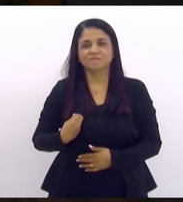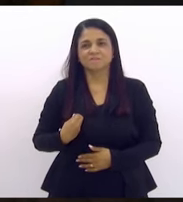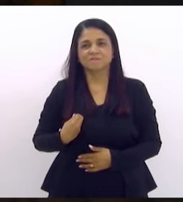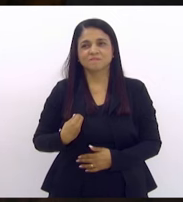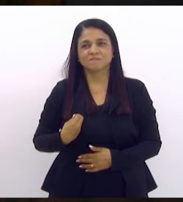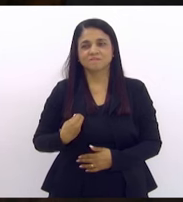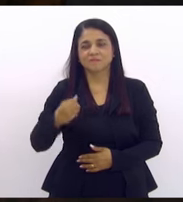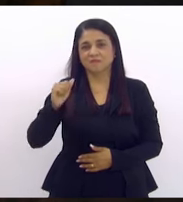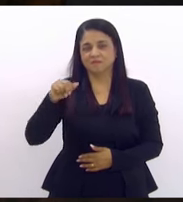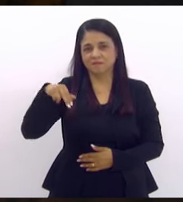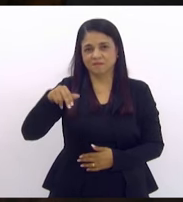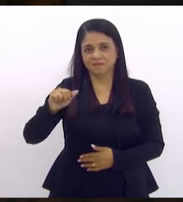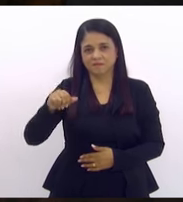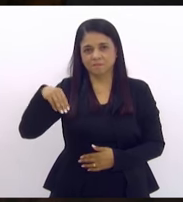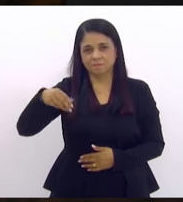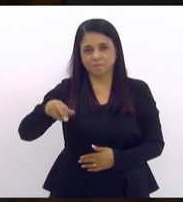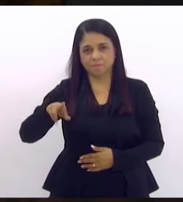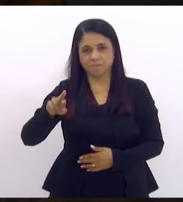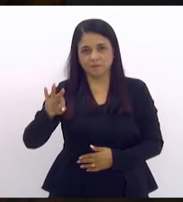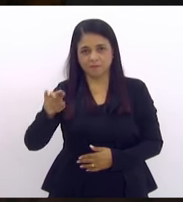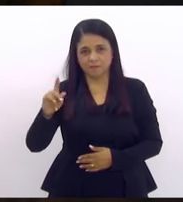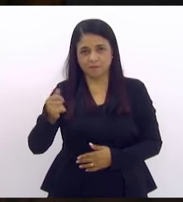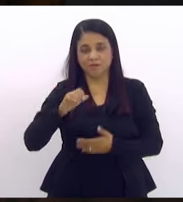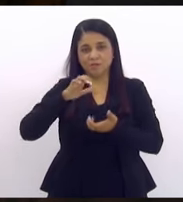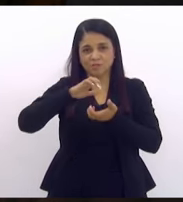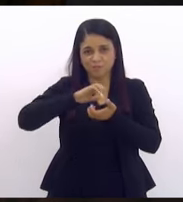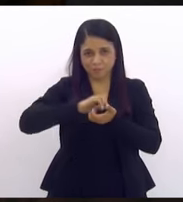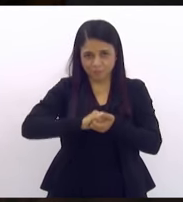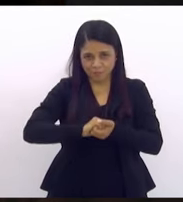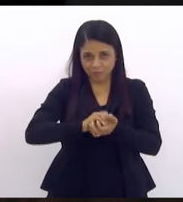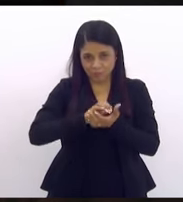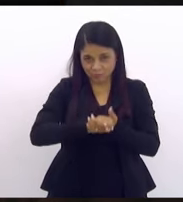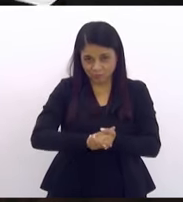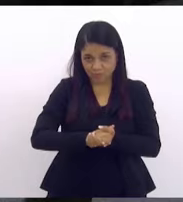pessoas mandeta esposa do